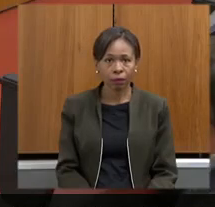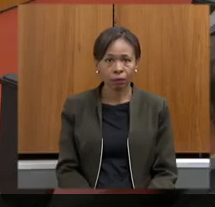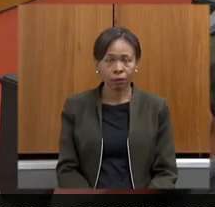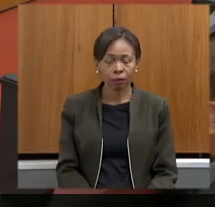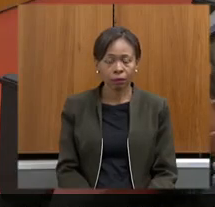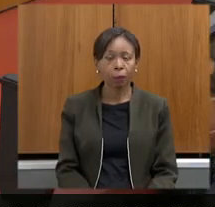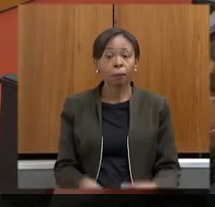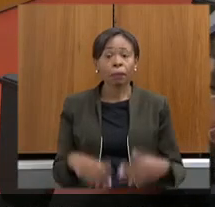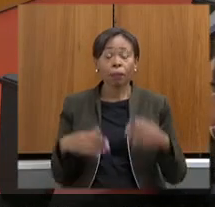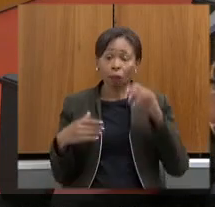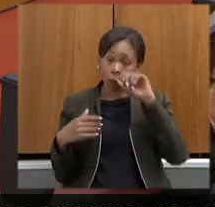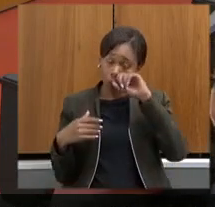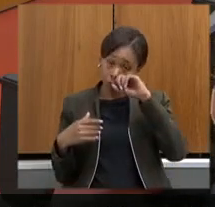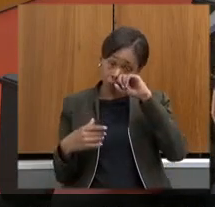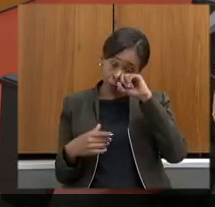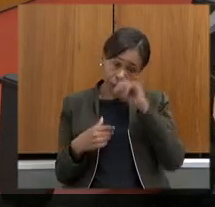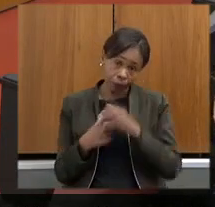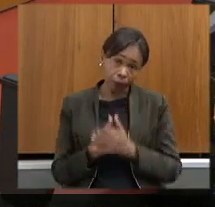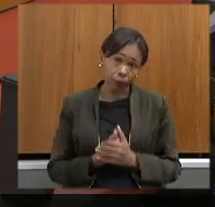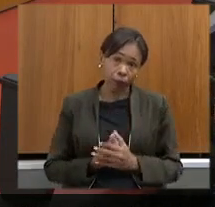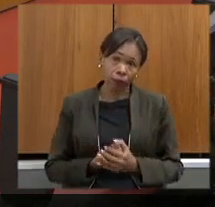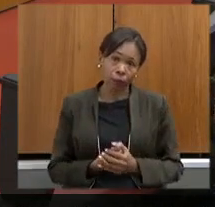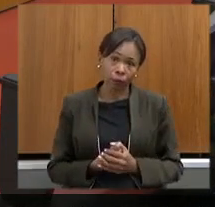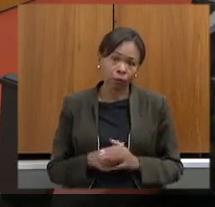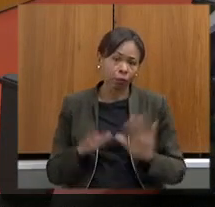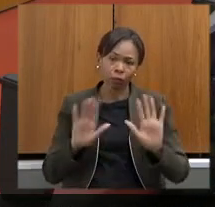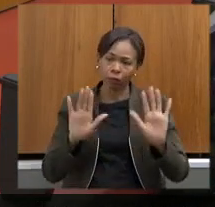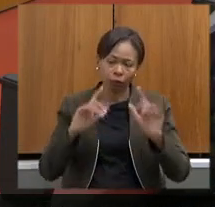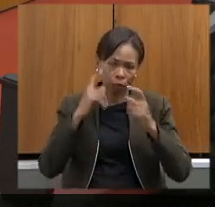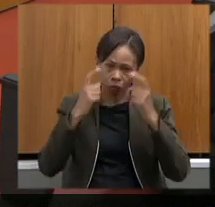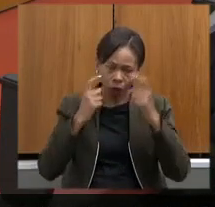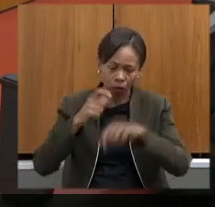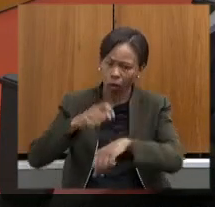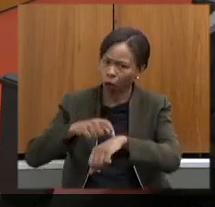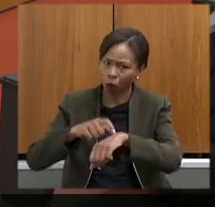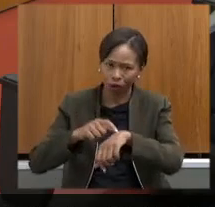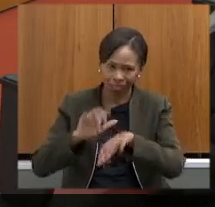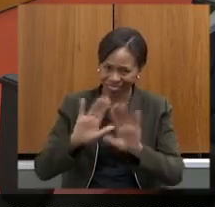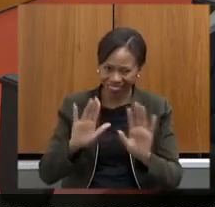e o cronômetro daqui não estou Implacável assim se agradar não preciso